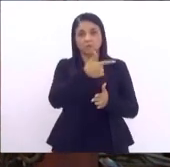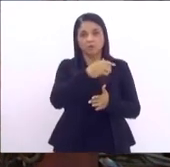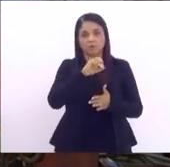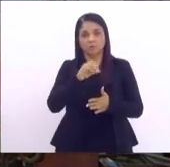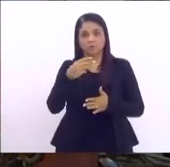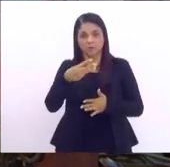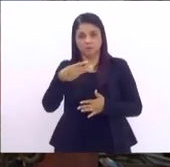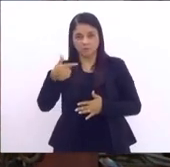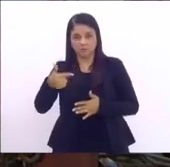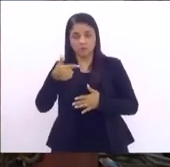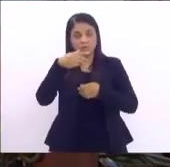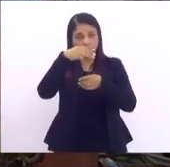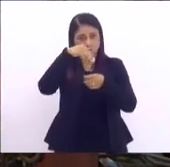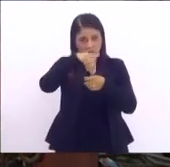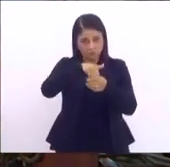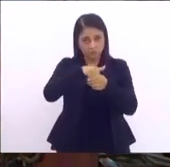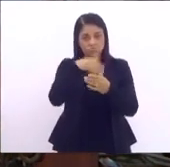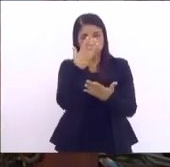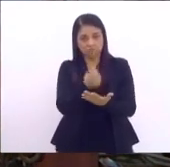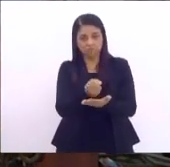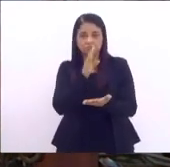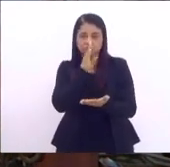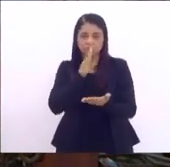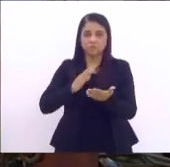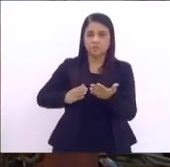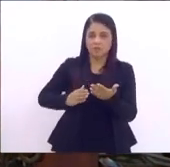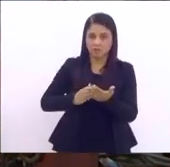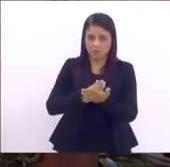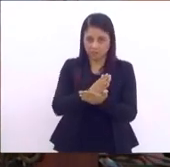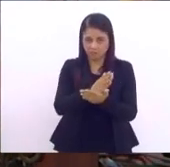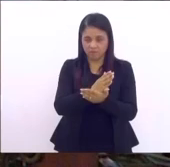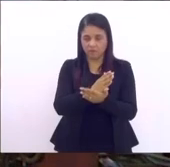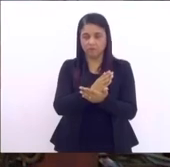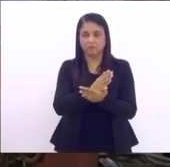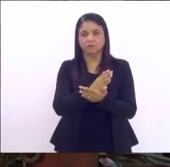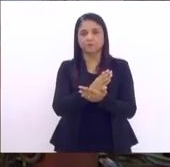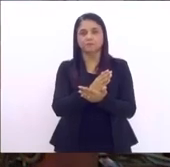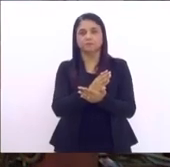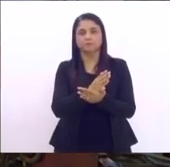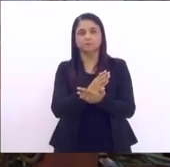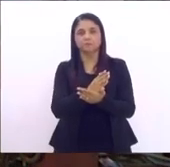que aprovam, permaneçam como estão. Aprovado, vai autógrafo.